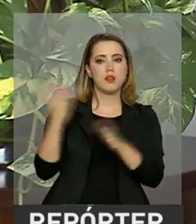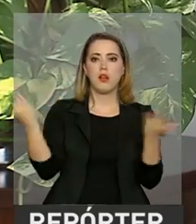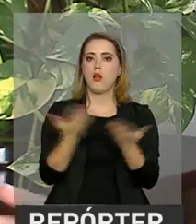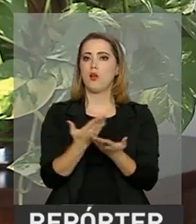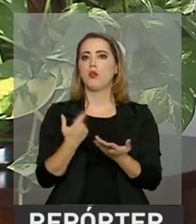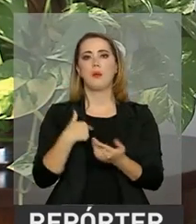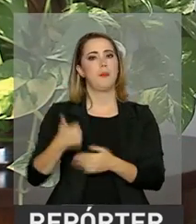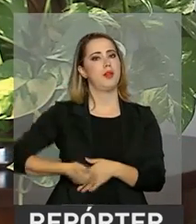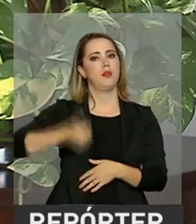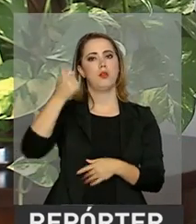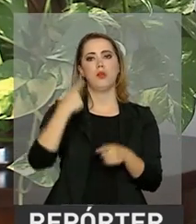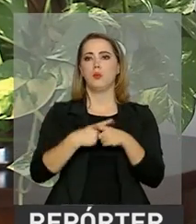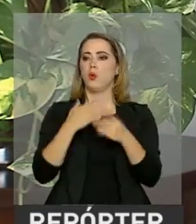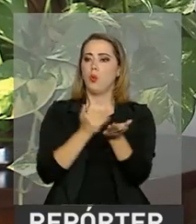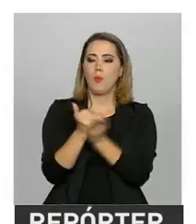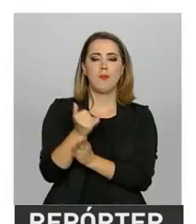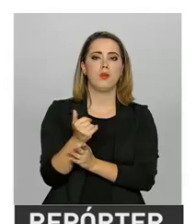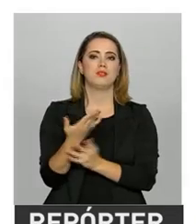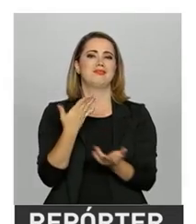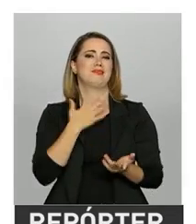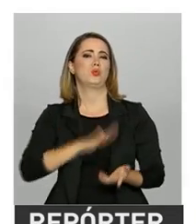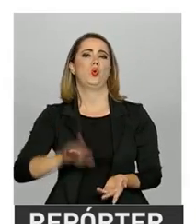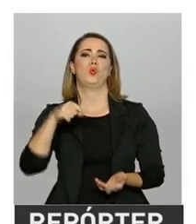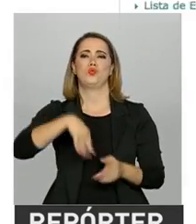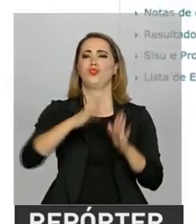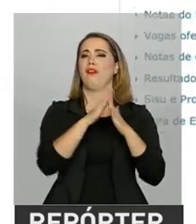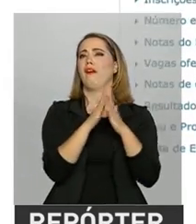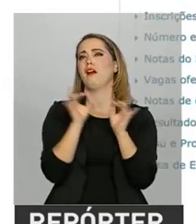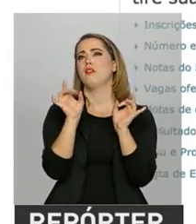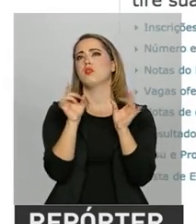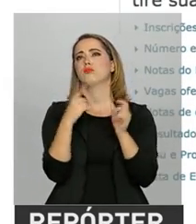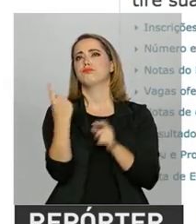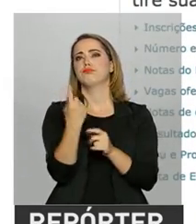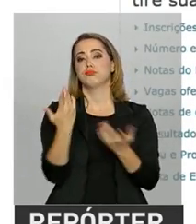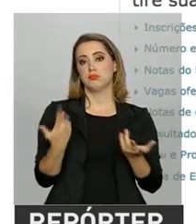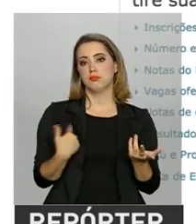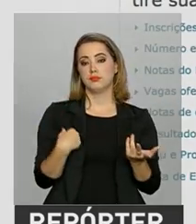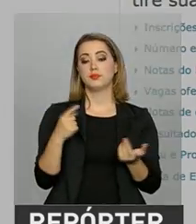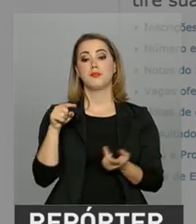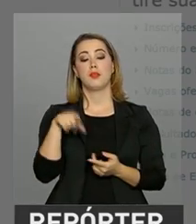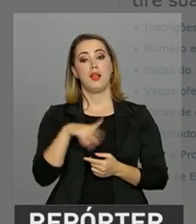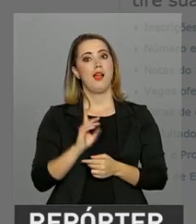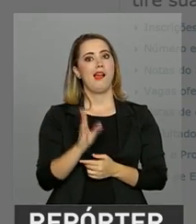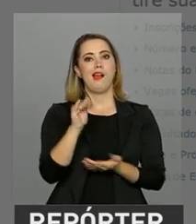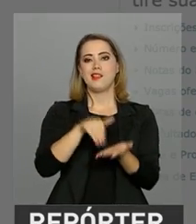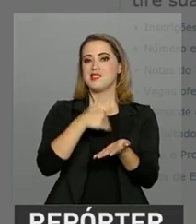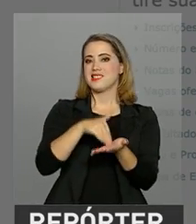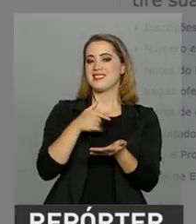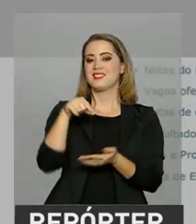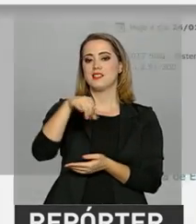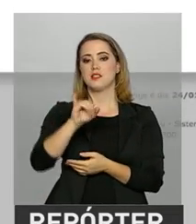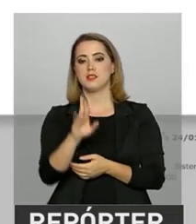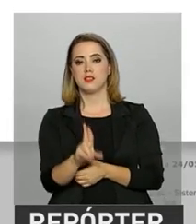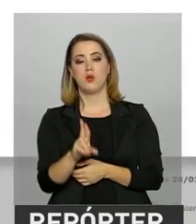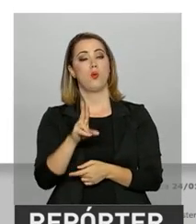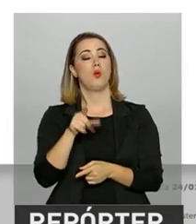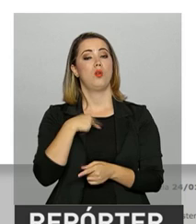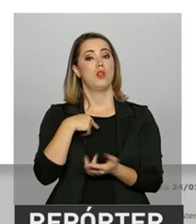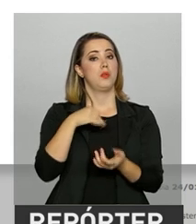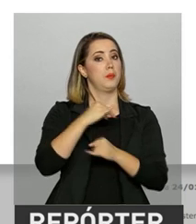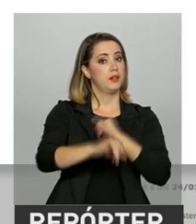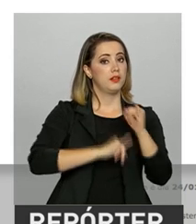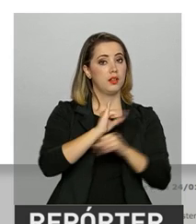que eu não aguento ficar em casa tu assim as inscrições do czu são feitas exclusivamente pela internet net cada